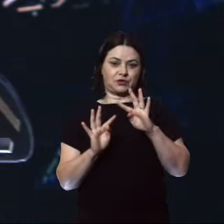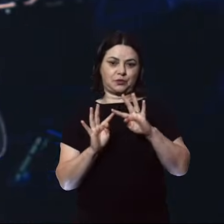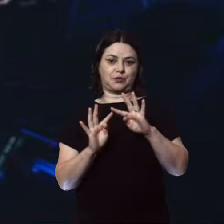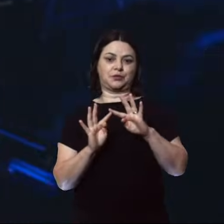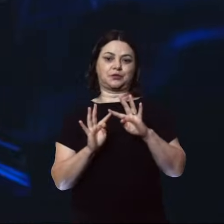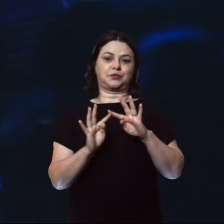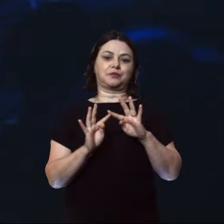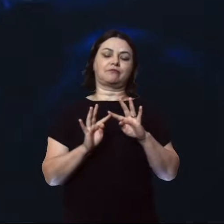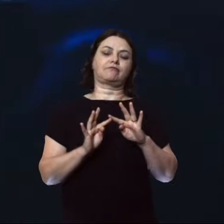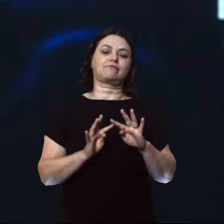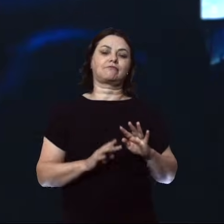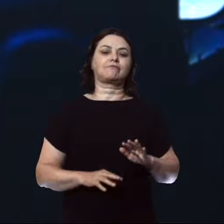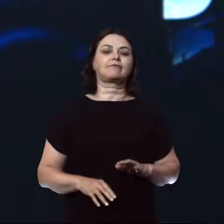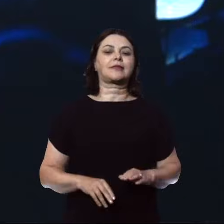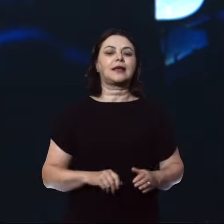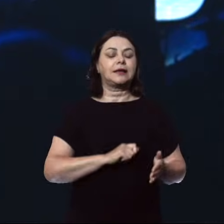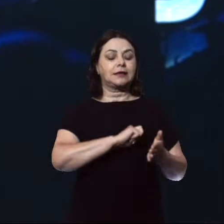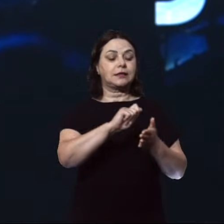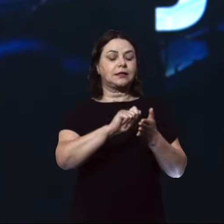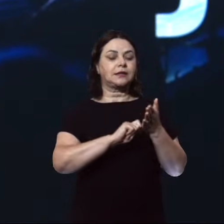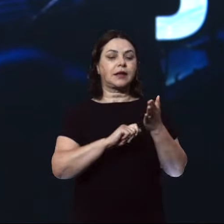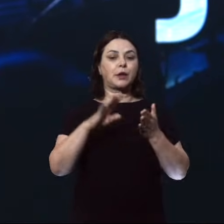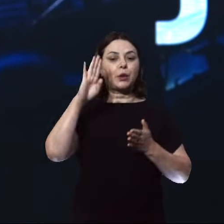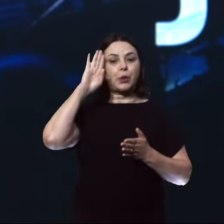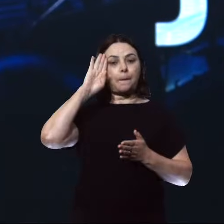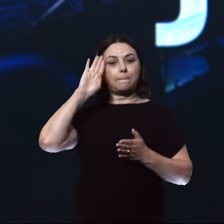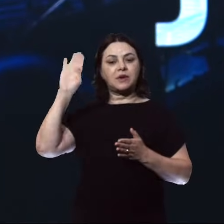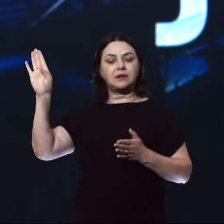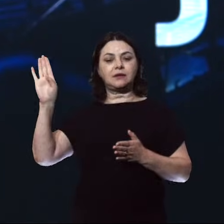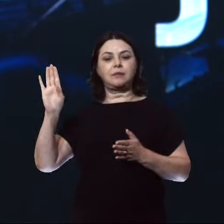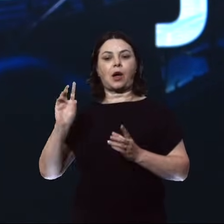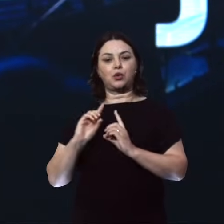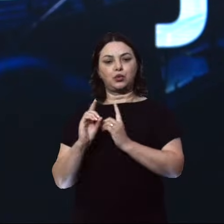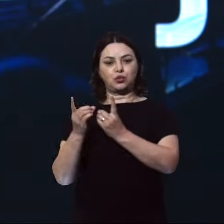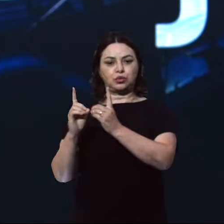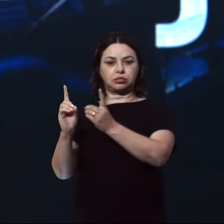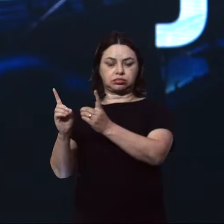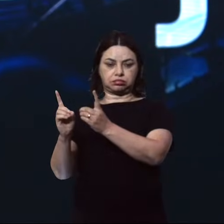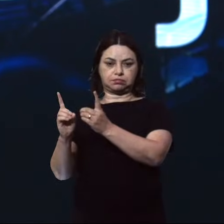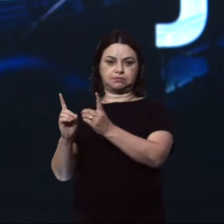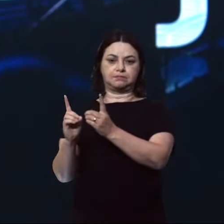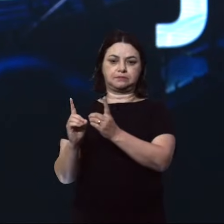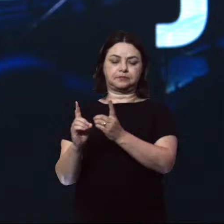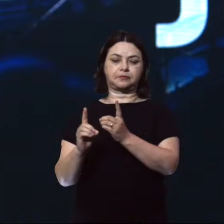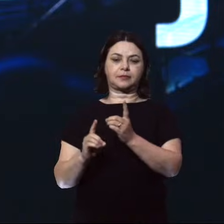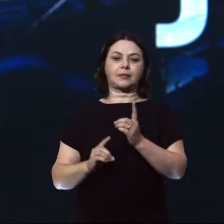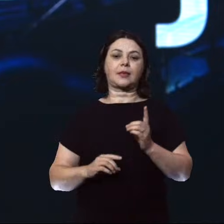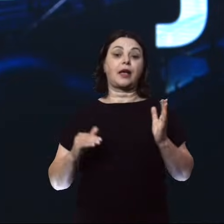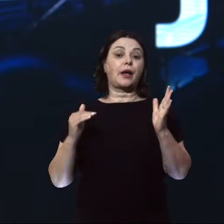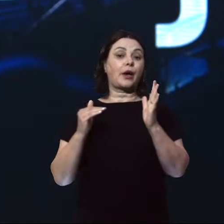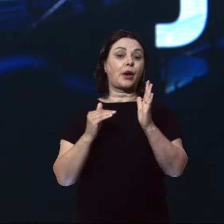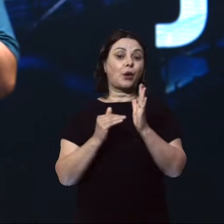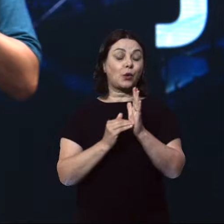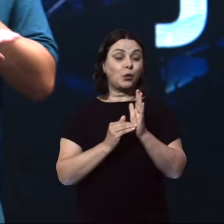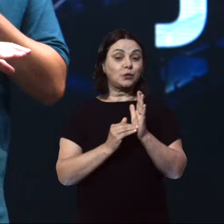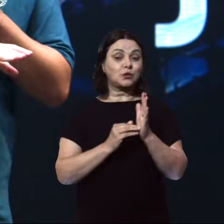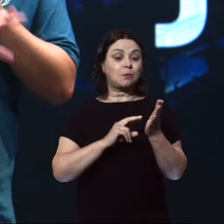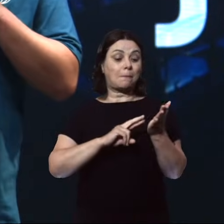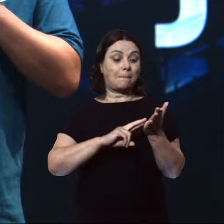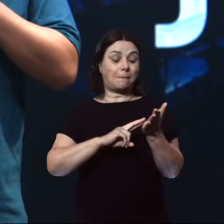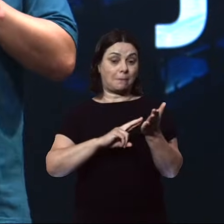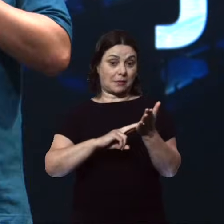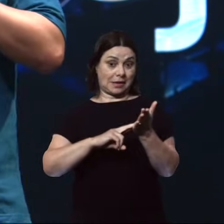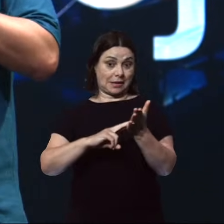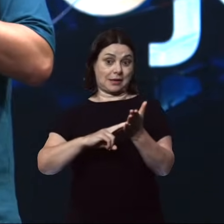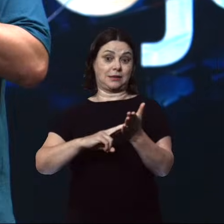principal discípulo, para aquele que ele considera um filho na fé. É a última carta que Paulo escreve. A gente sabe que na ordem bíblica ainda tem